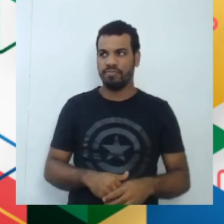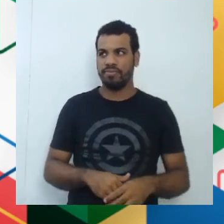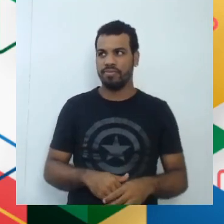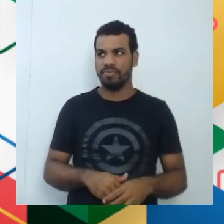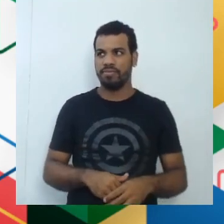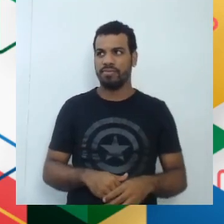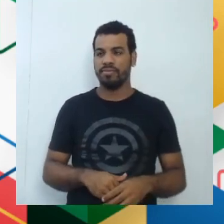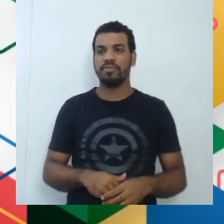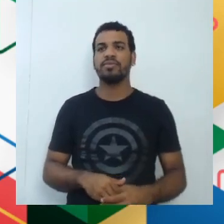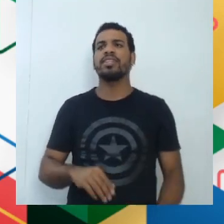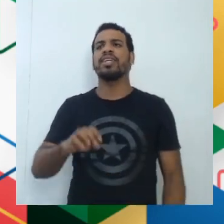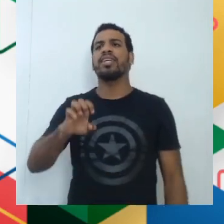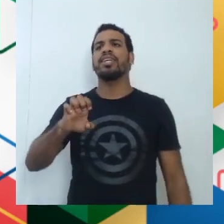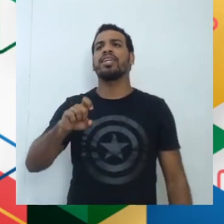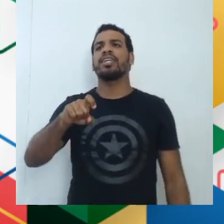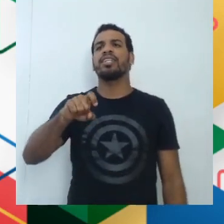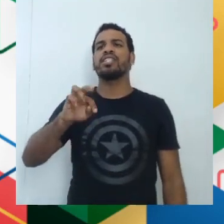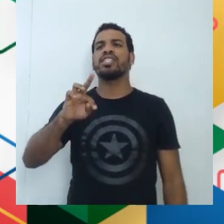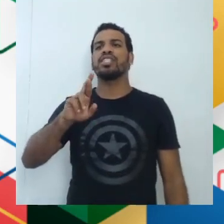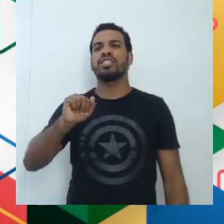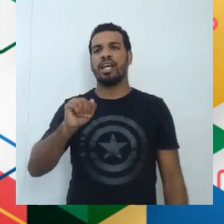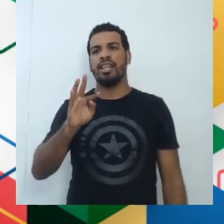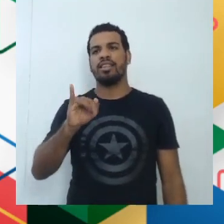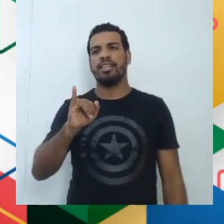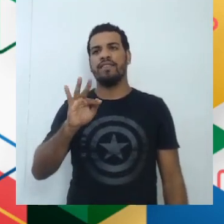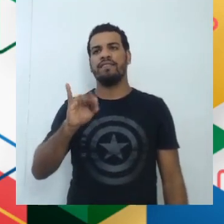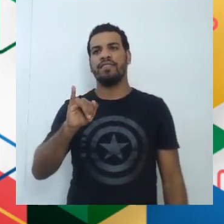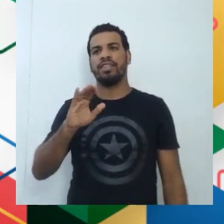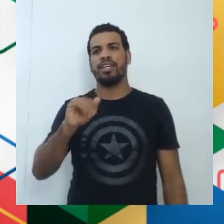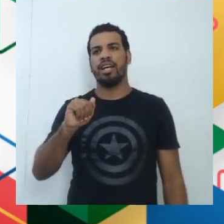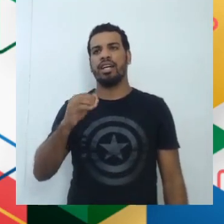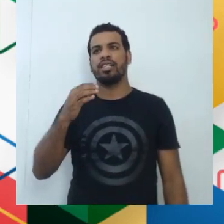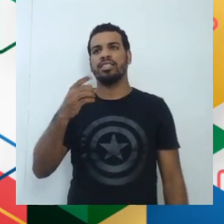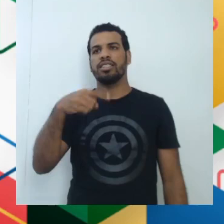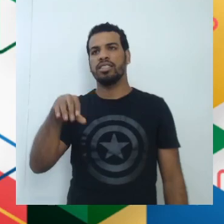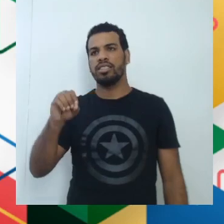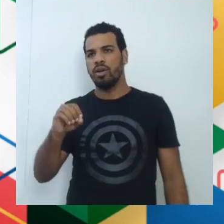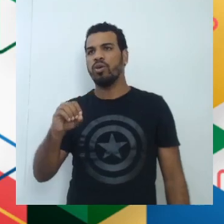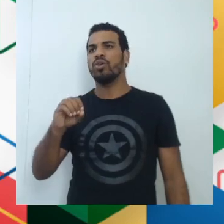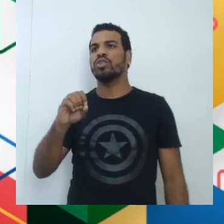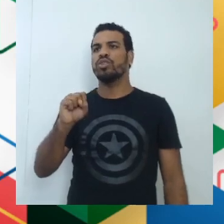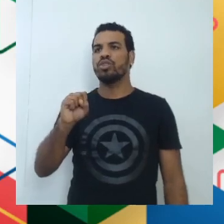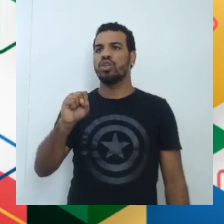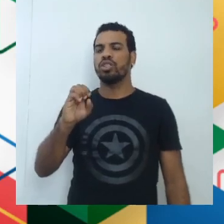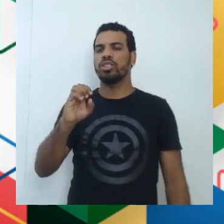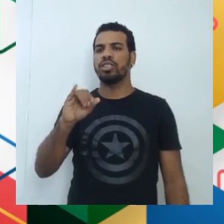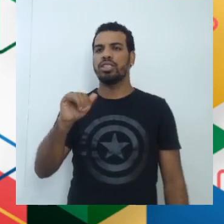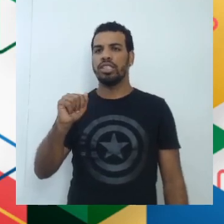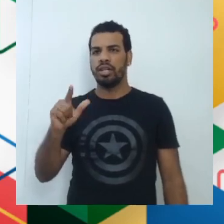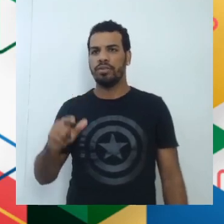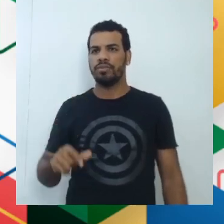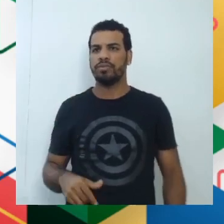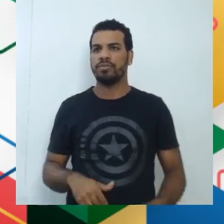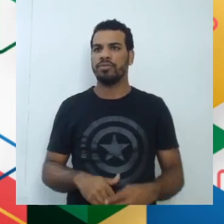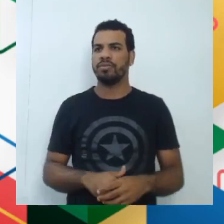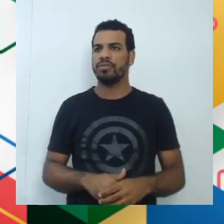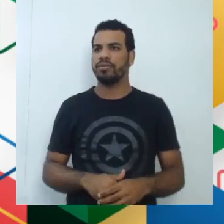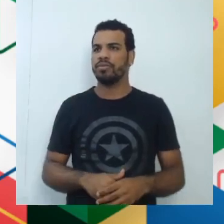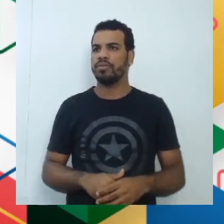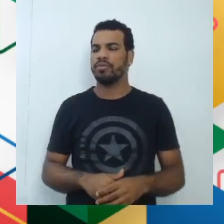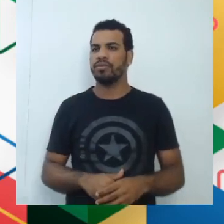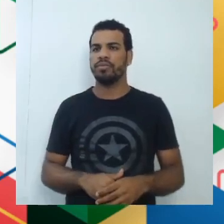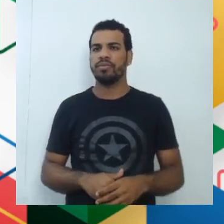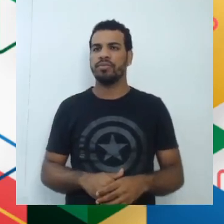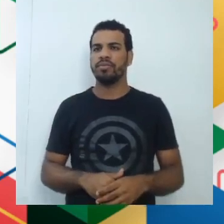sobre estratificação social, para a gente poder comparar estruturas sociais e estratificação social, que na verdade são temas